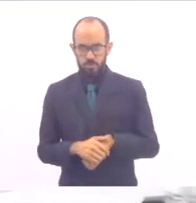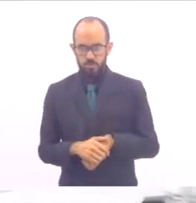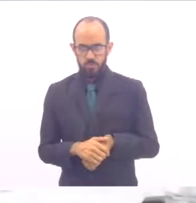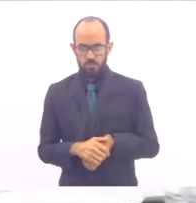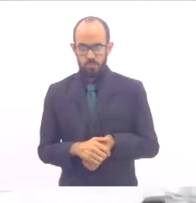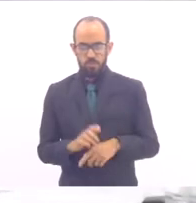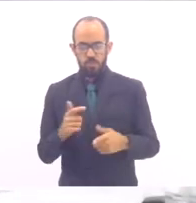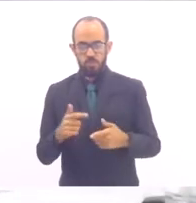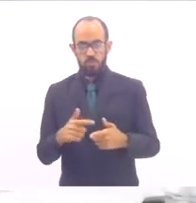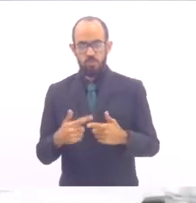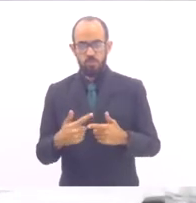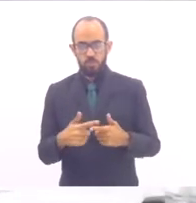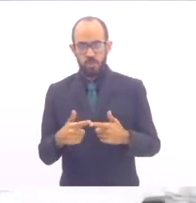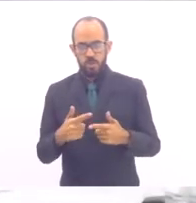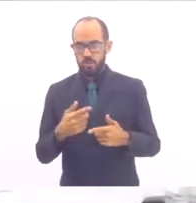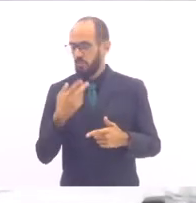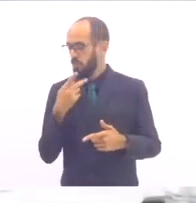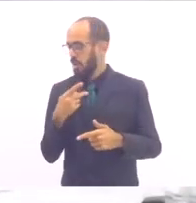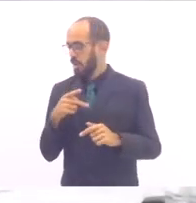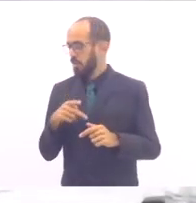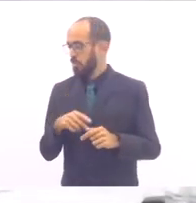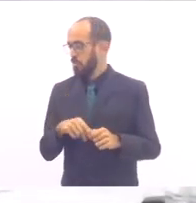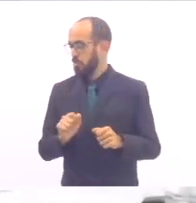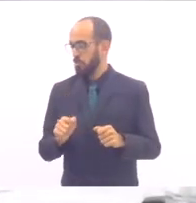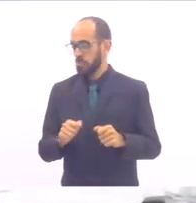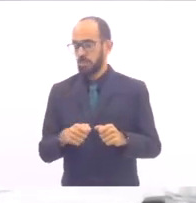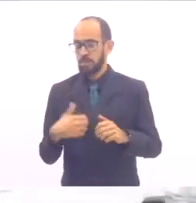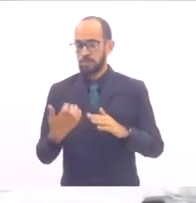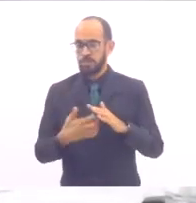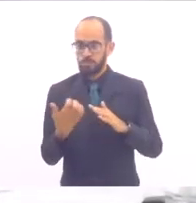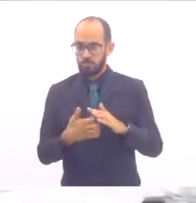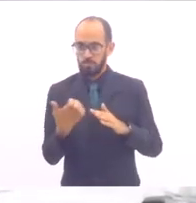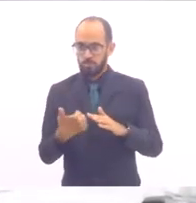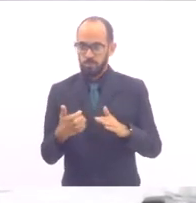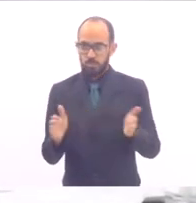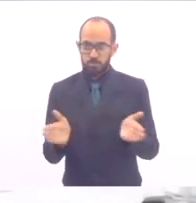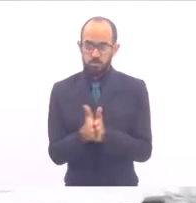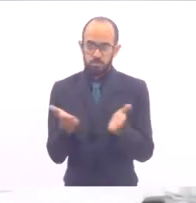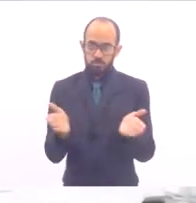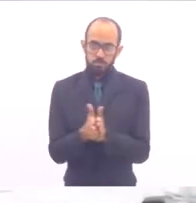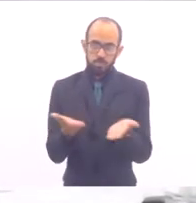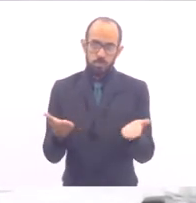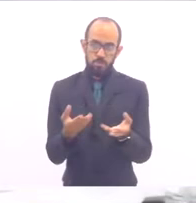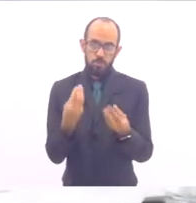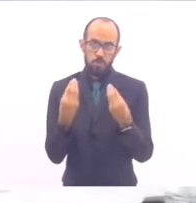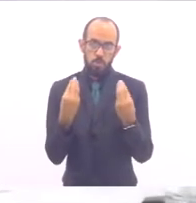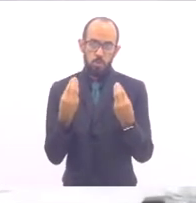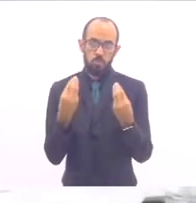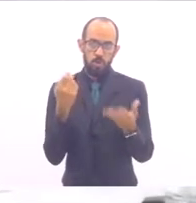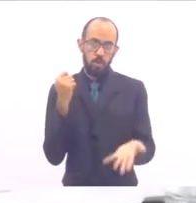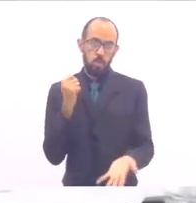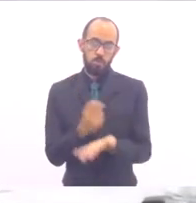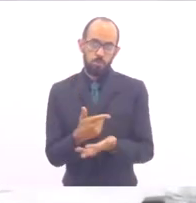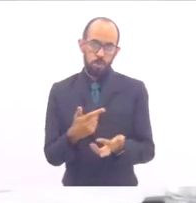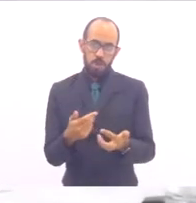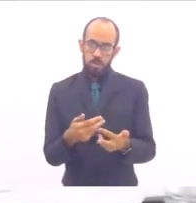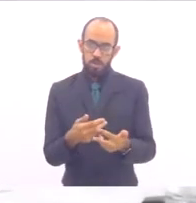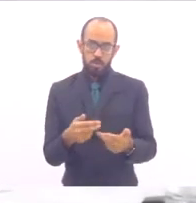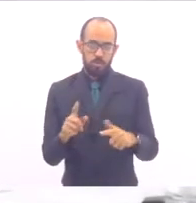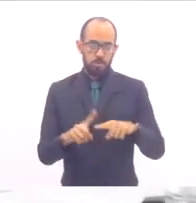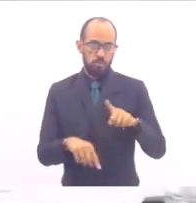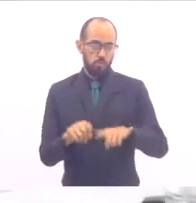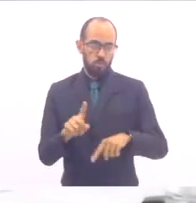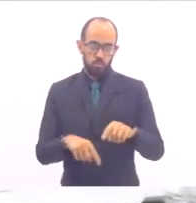das cooperativas que são de baixa renda, como é que vão comprar essas coisas. É claro que é